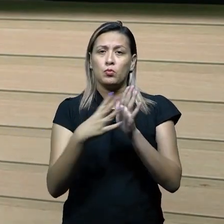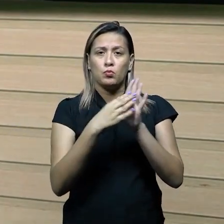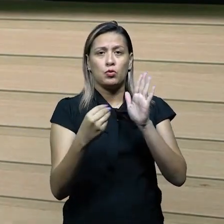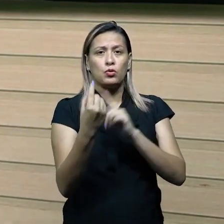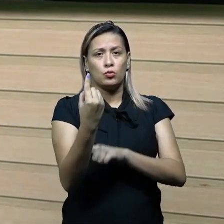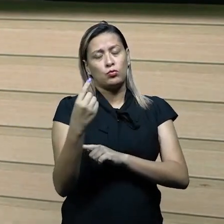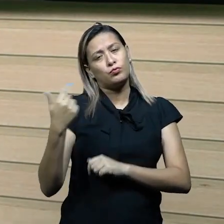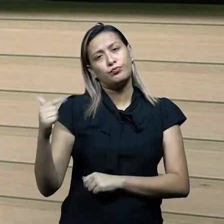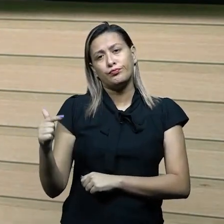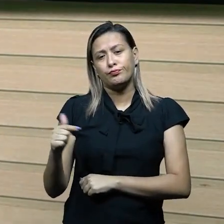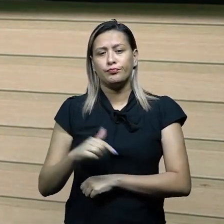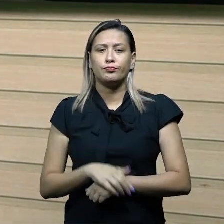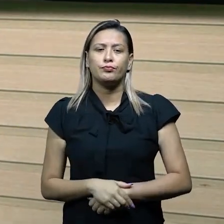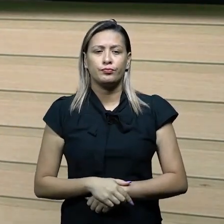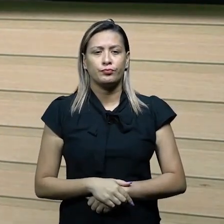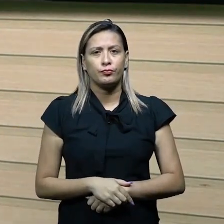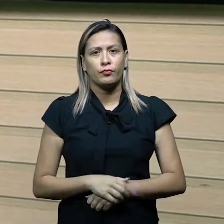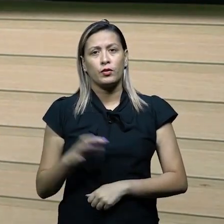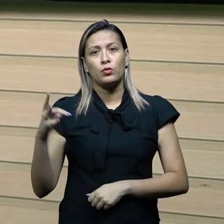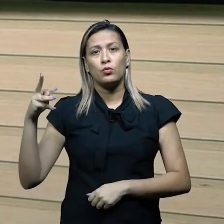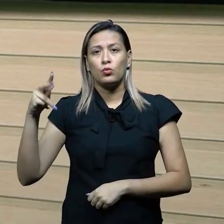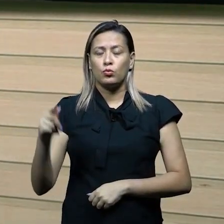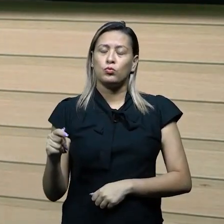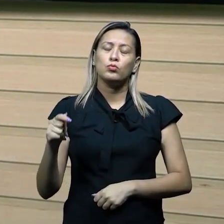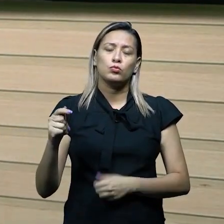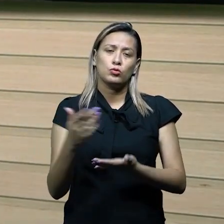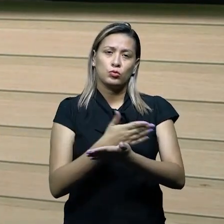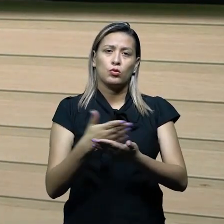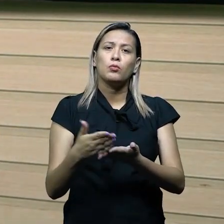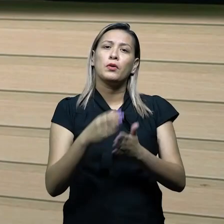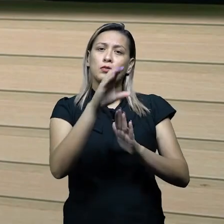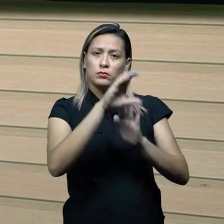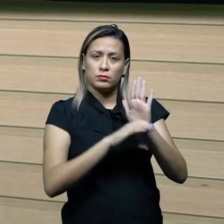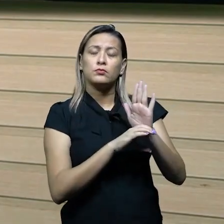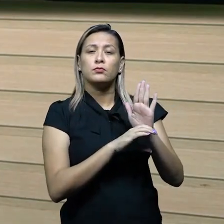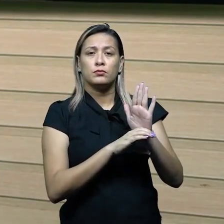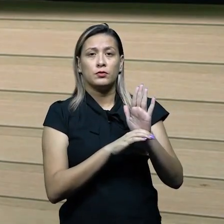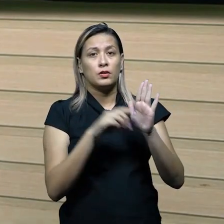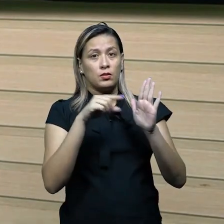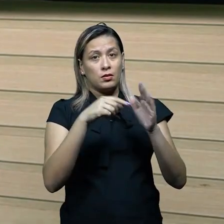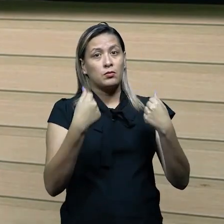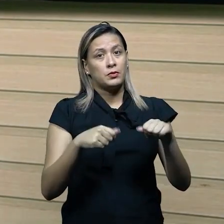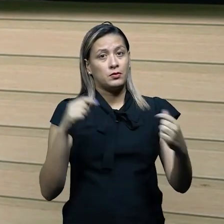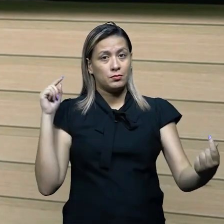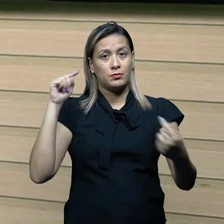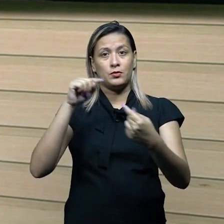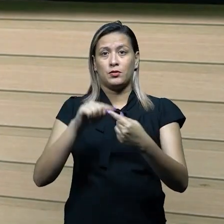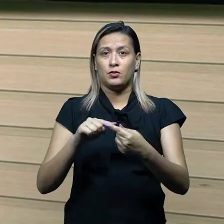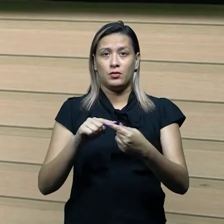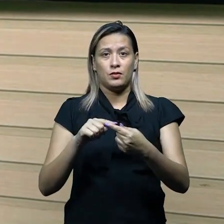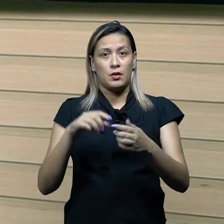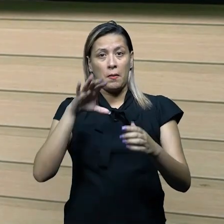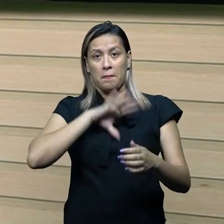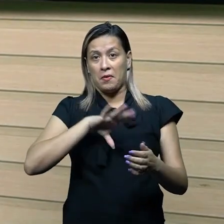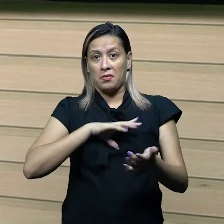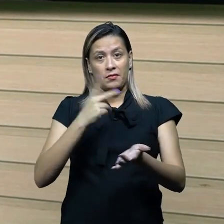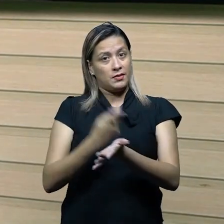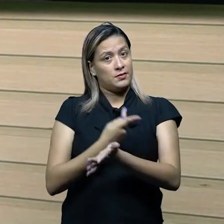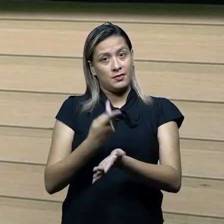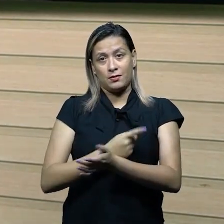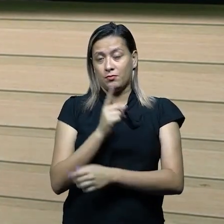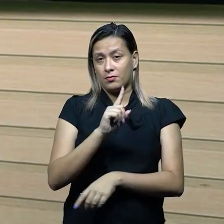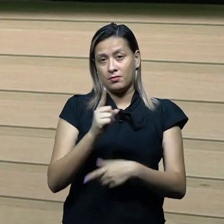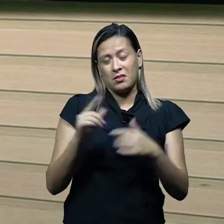quantos testes, não há um modelo único. Mas normalmente tudo começa pelo currículo. Aí eu quero dar uma dica em relação ao currículo. O currículo hoje tem que ser